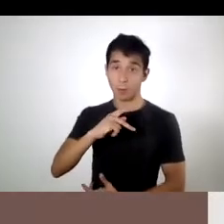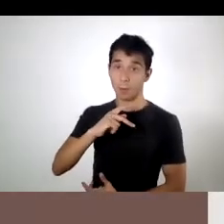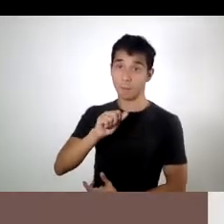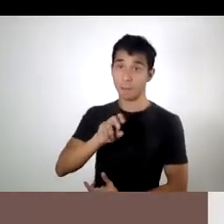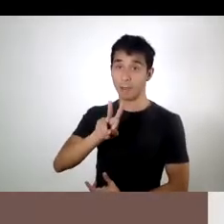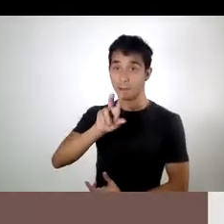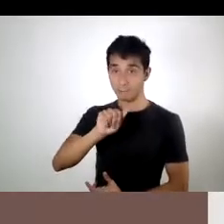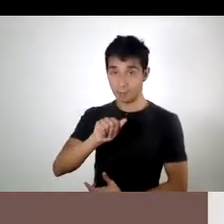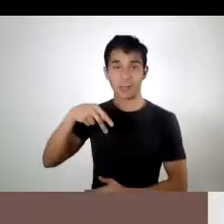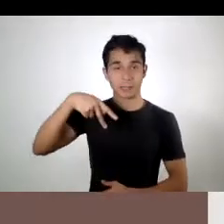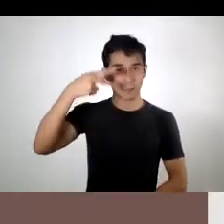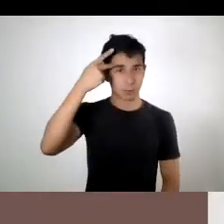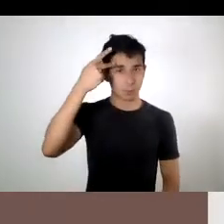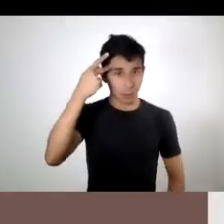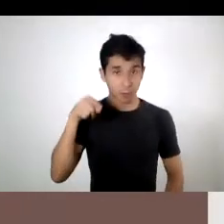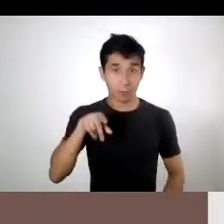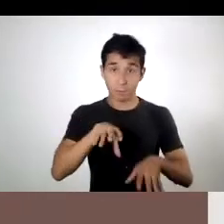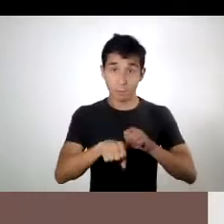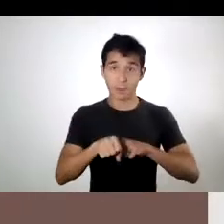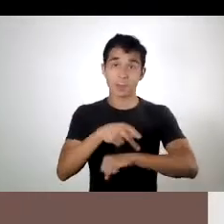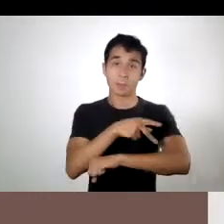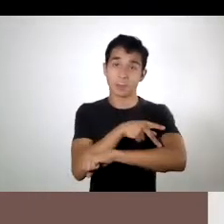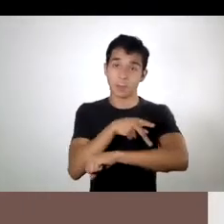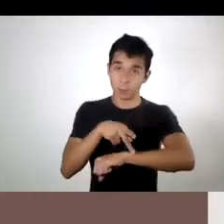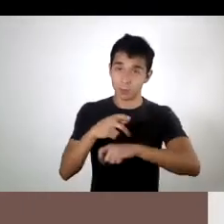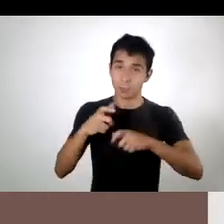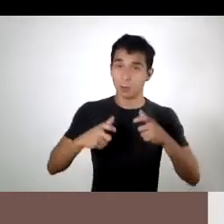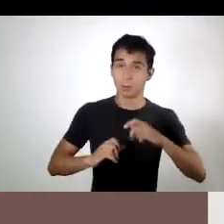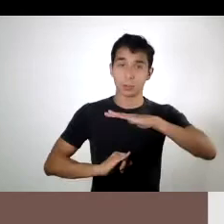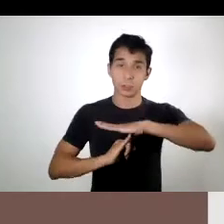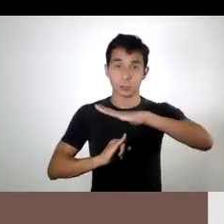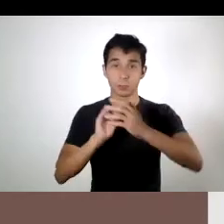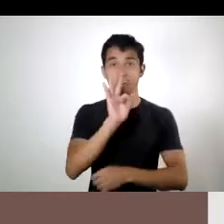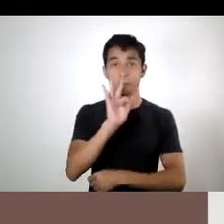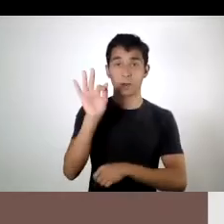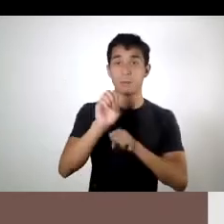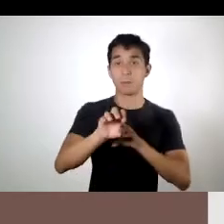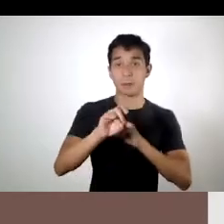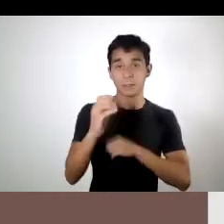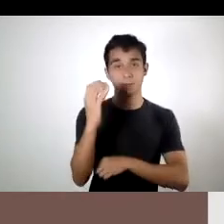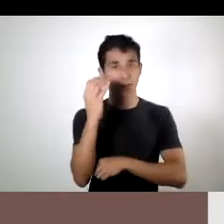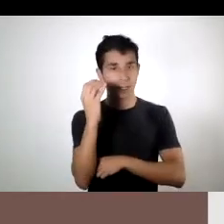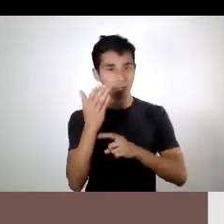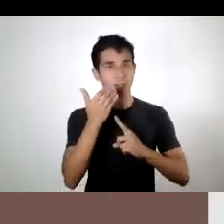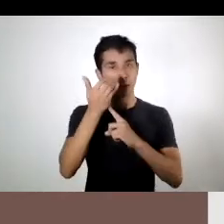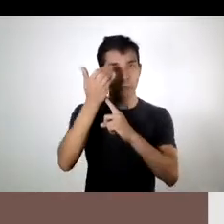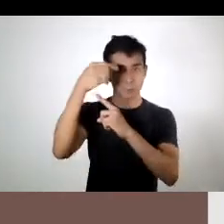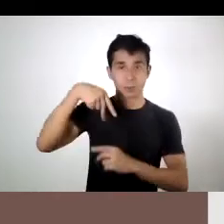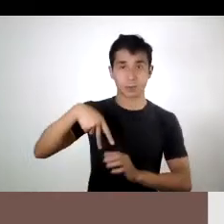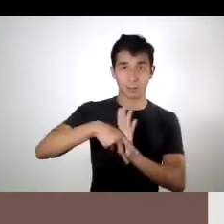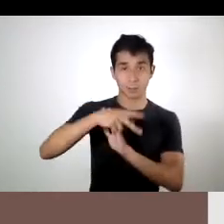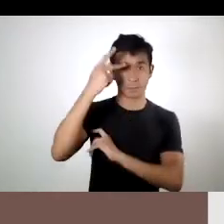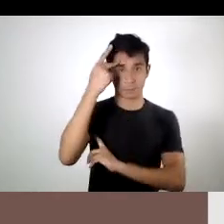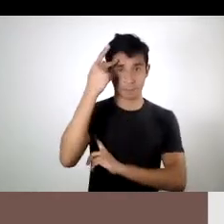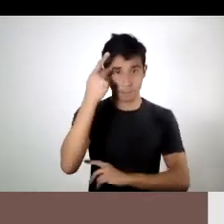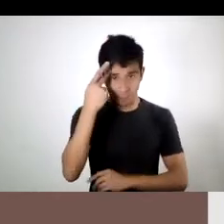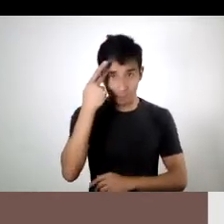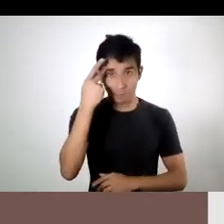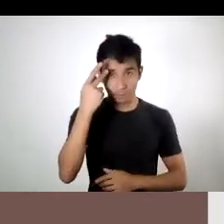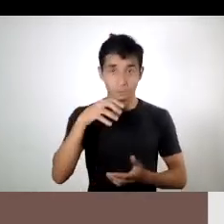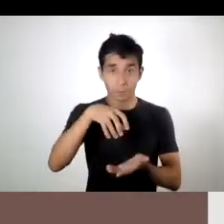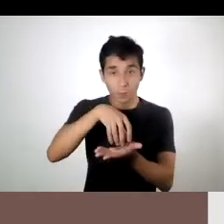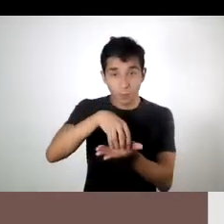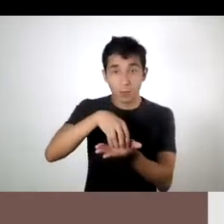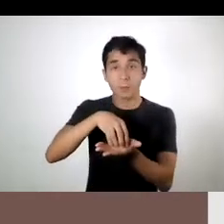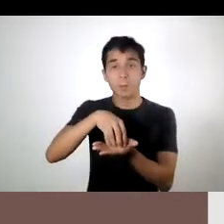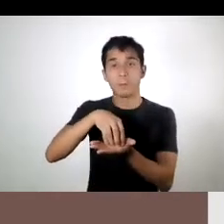pedagoga, formada pelo Instituto Federal de Educação, Ciência e Tecnologia de São Paulo, no campus Registro, e